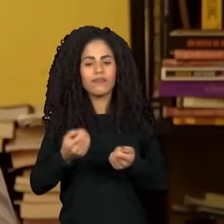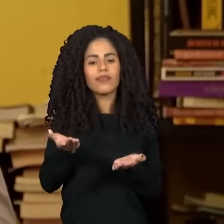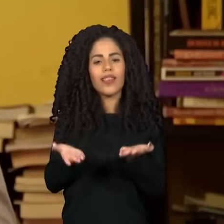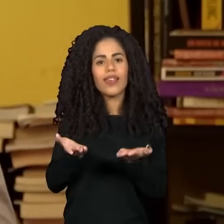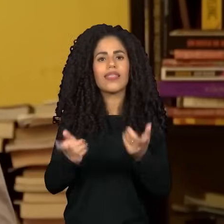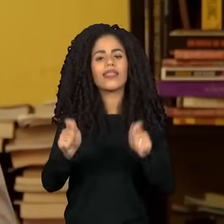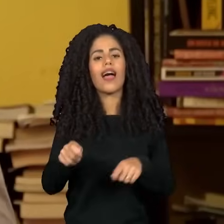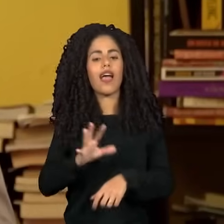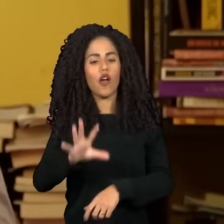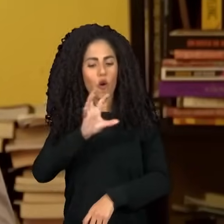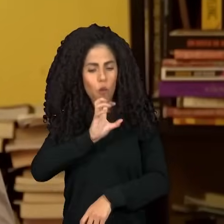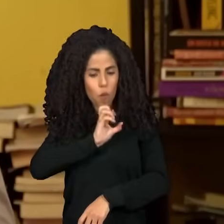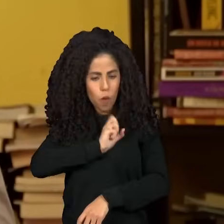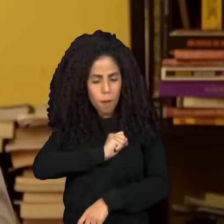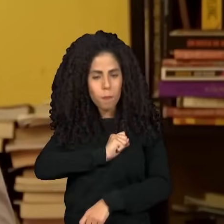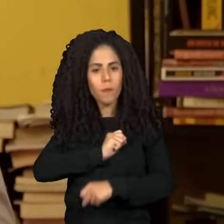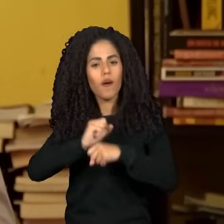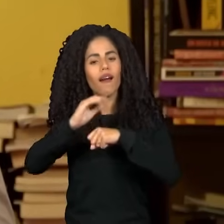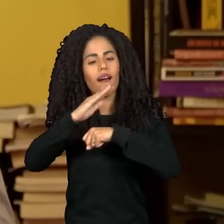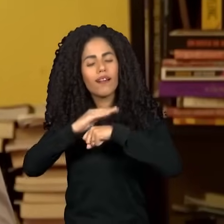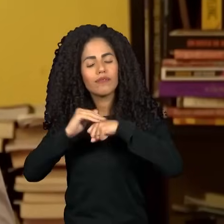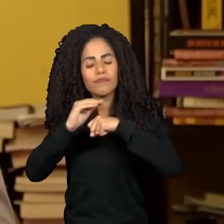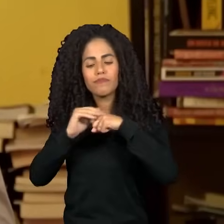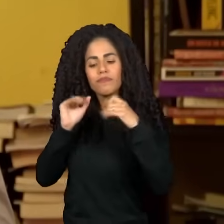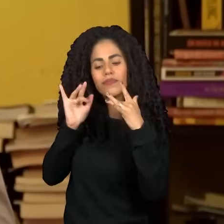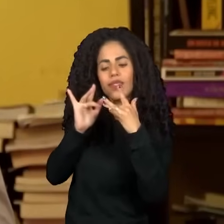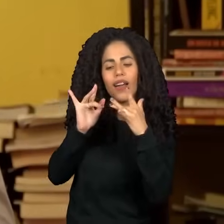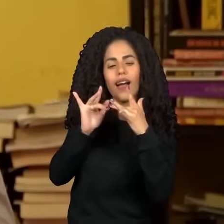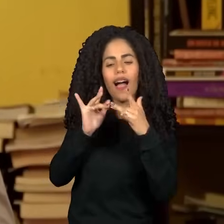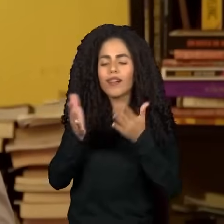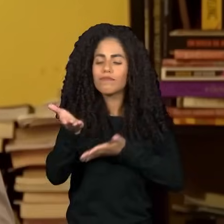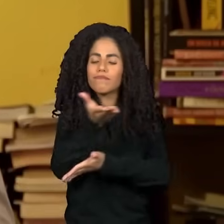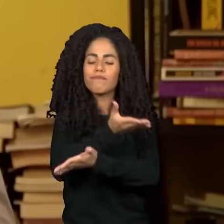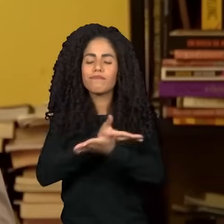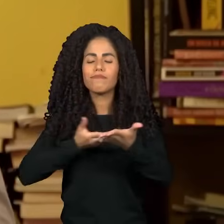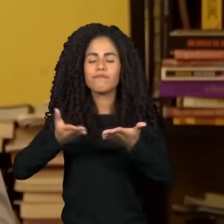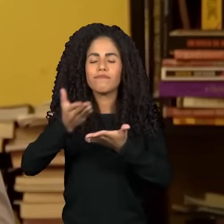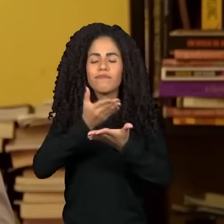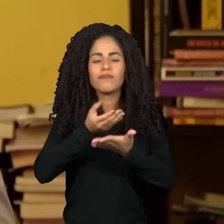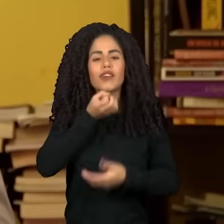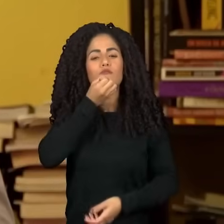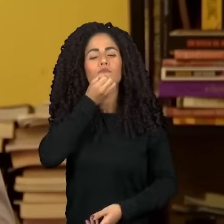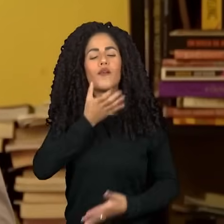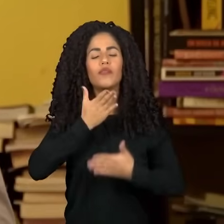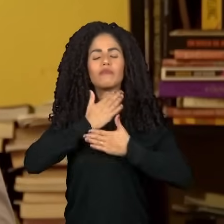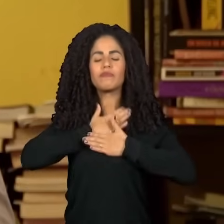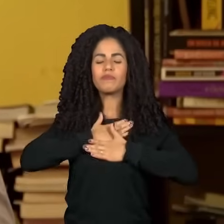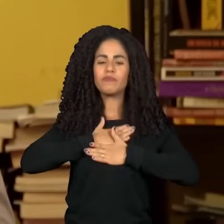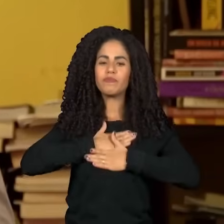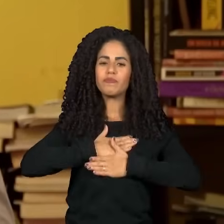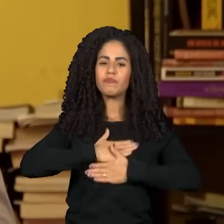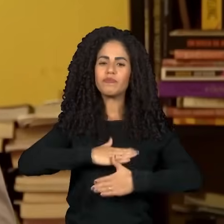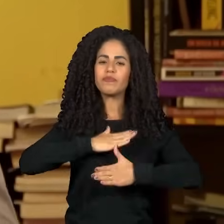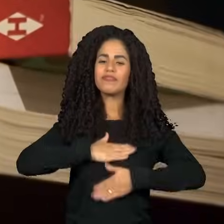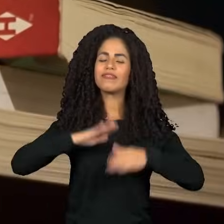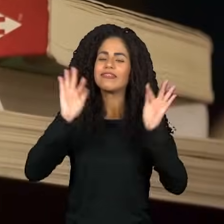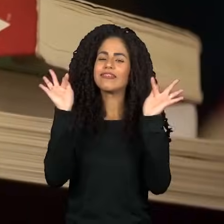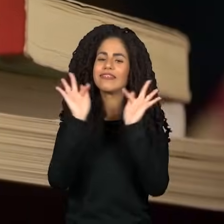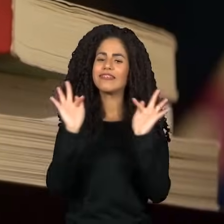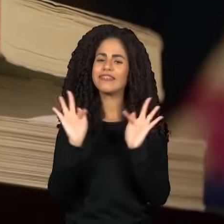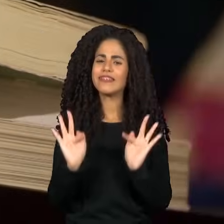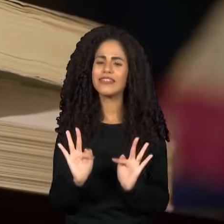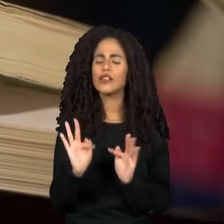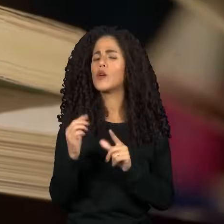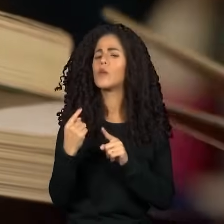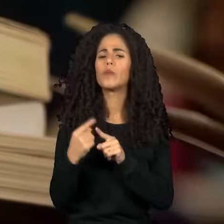palavras, amor, afeto, catalisador de bem-estar, catalisador de felicidade. Por